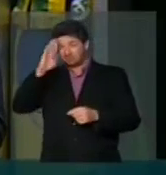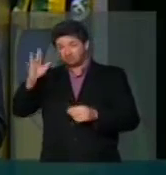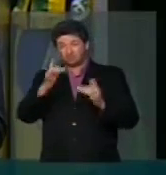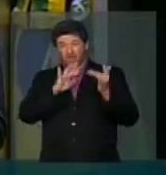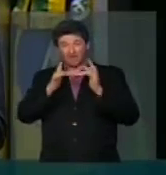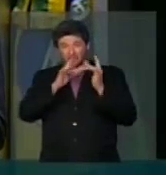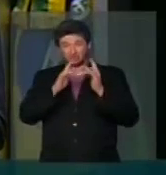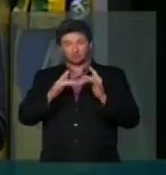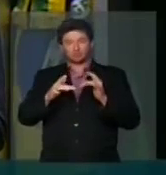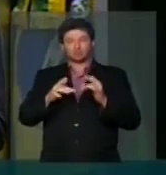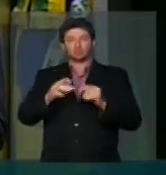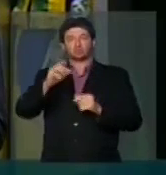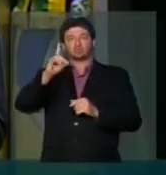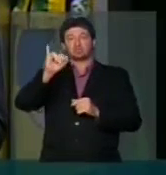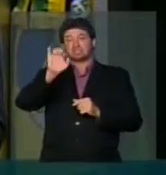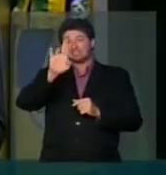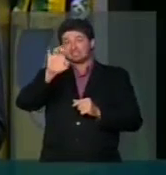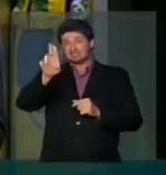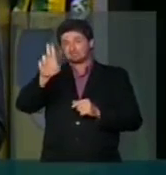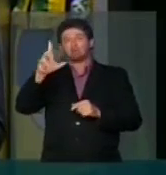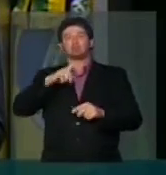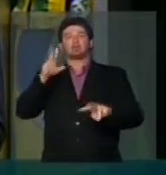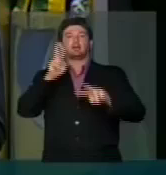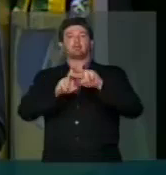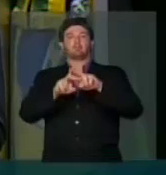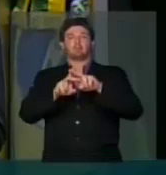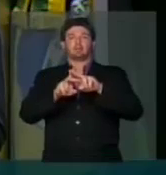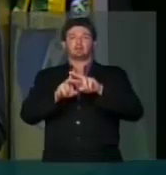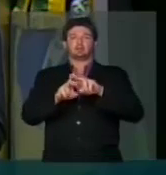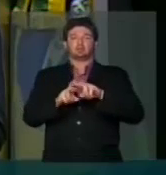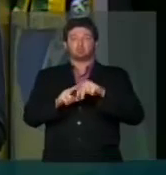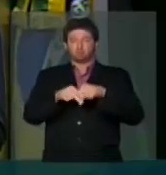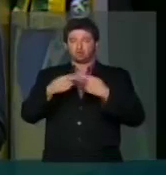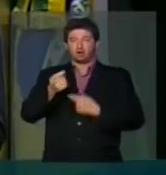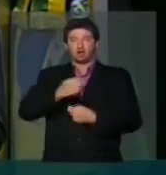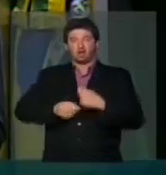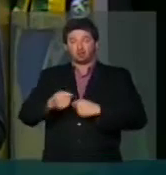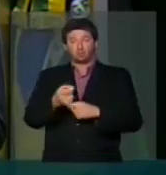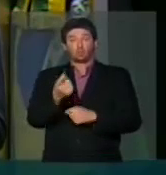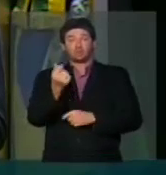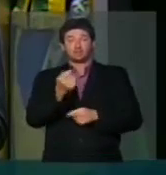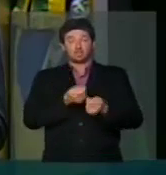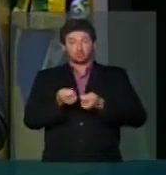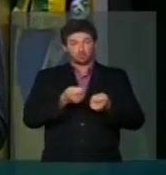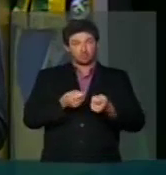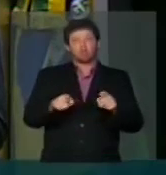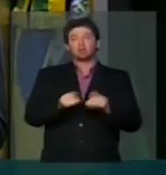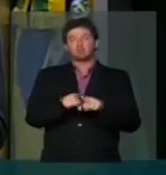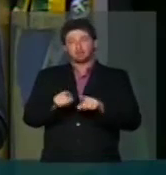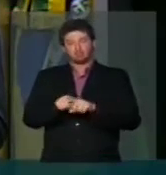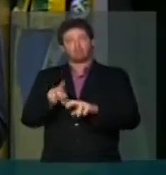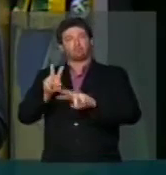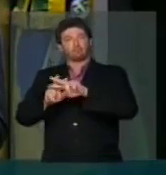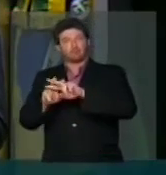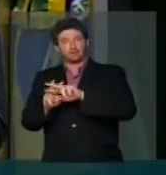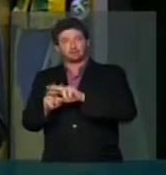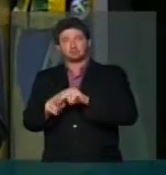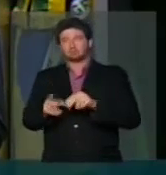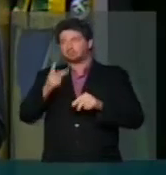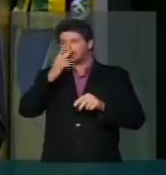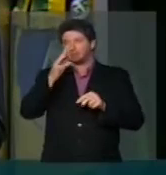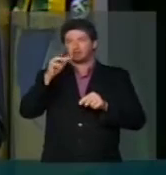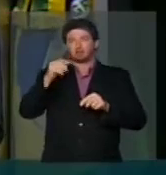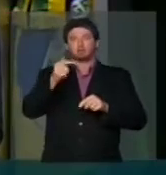do partido em sua história, José Disseu, está encarcerado por corrupção. O tesoureiro também foi preso. Praticamente todas